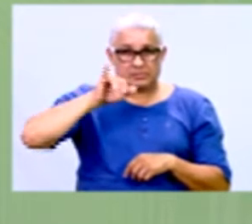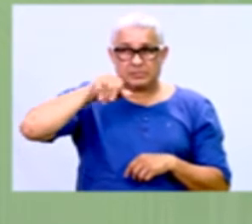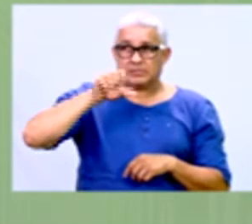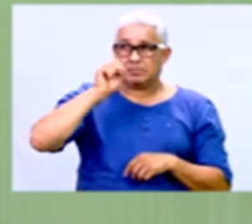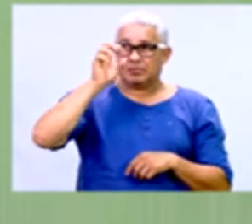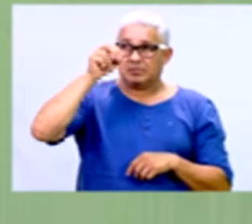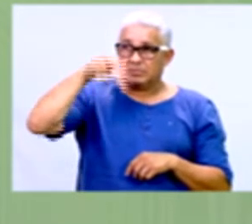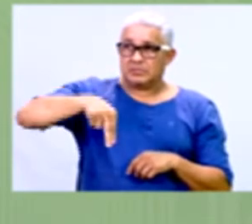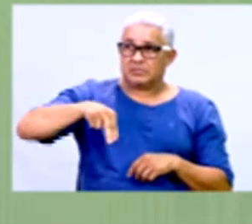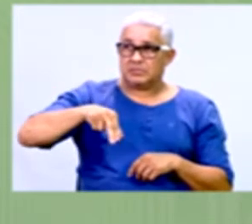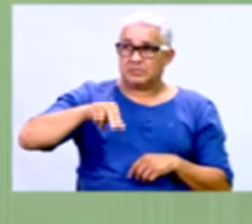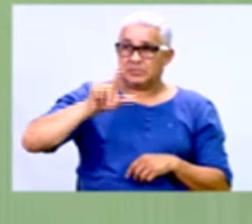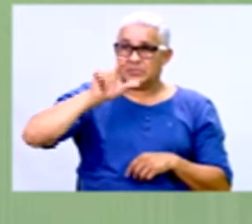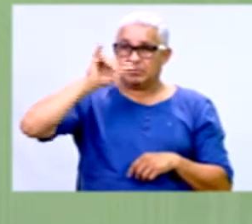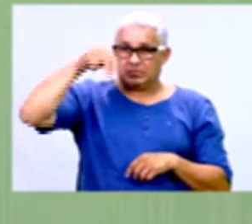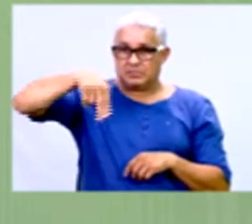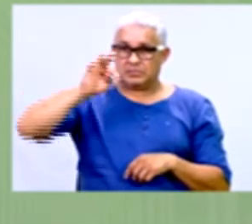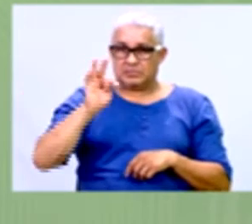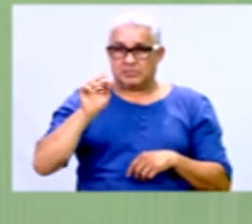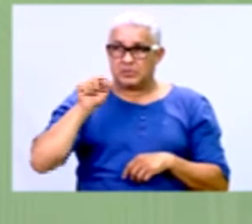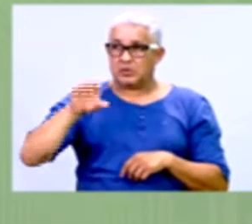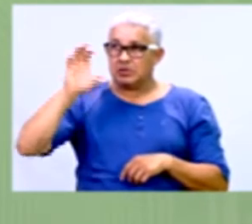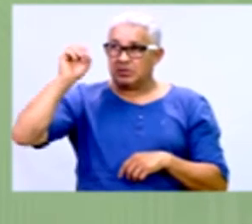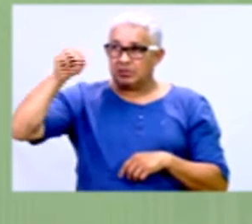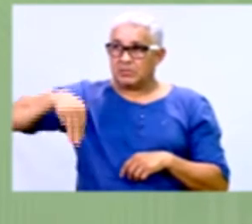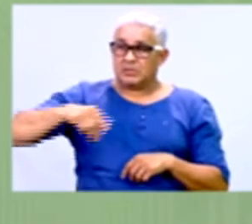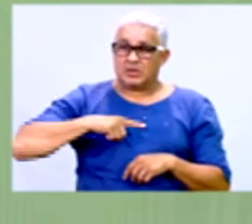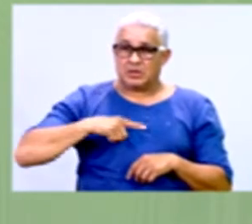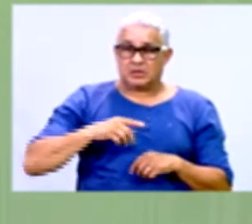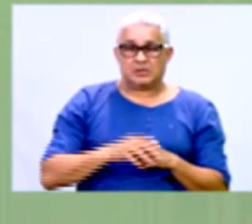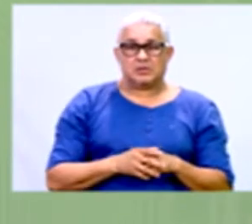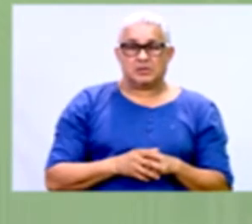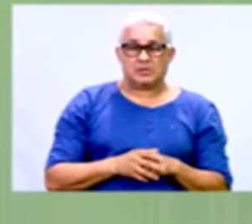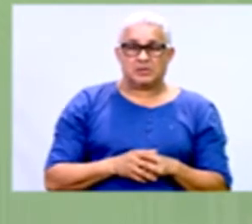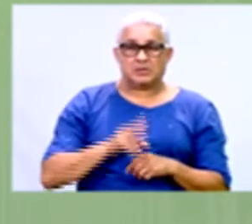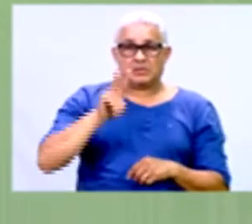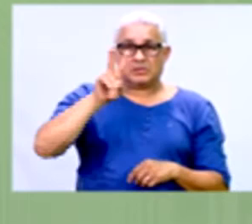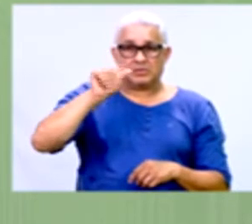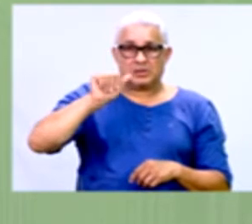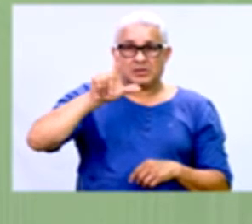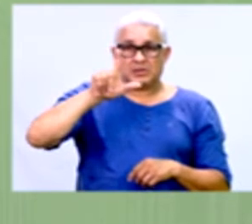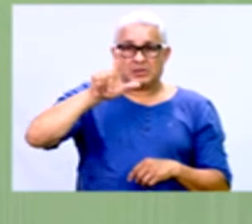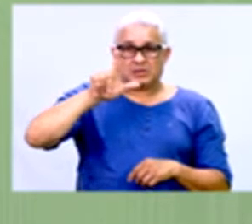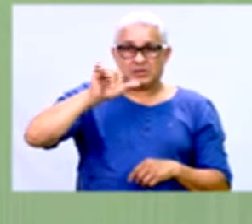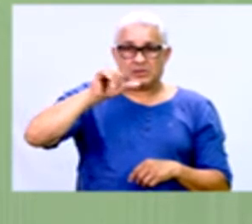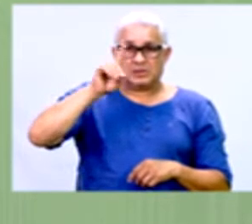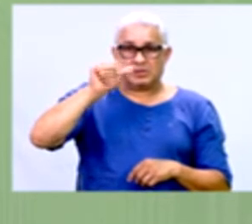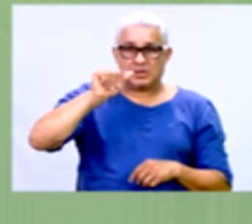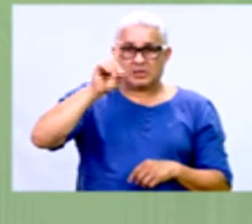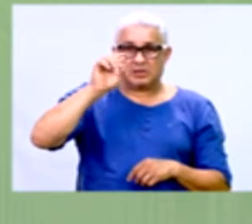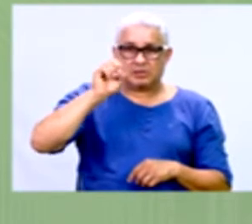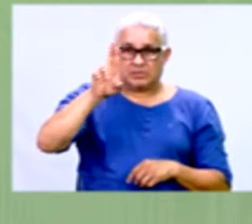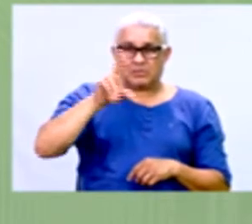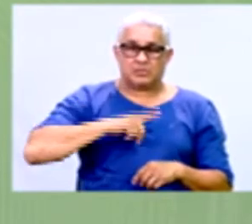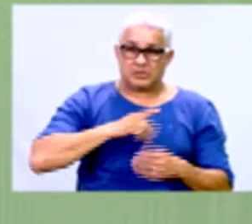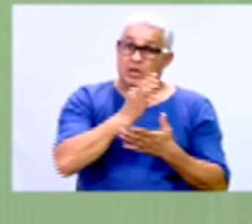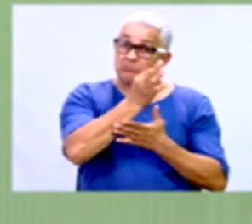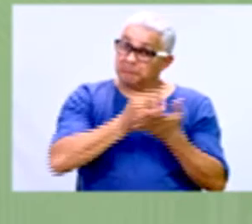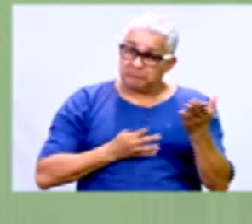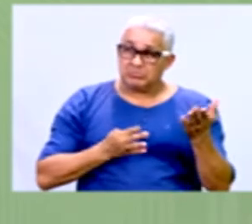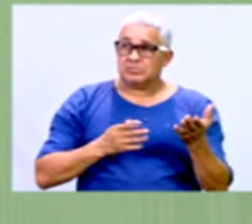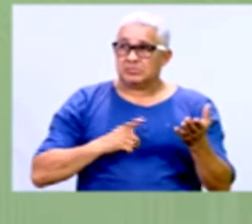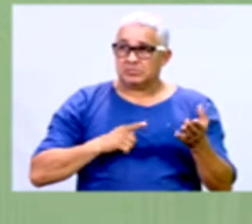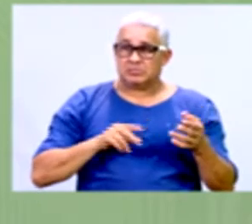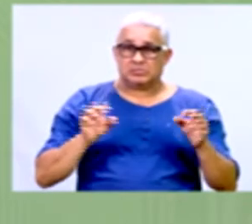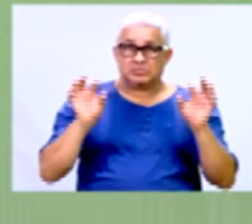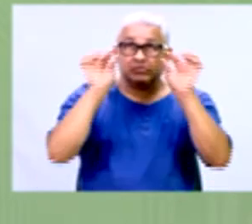Ele tem esse validador que possui essa tela, né? Nessa tela nós temos um campo de texto, aqui,